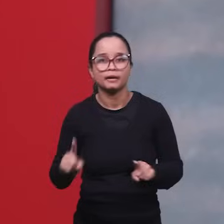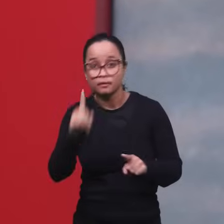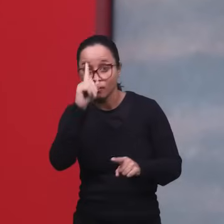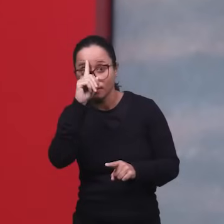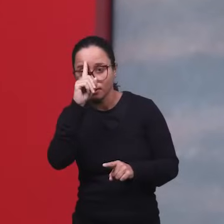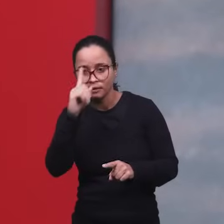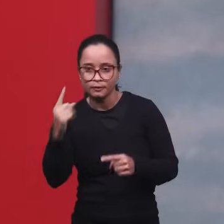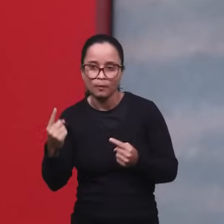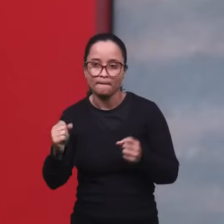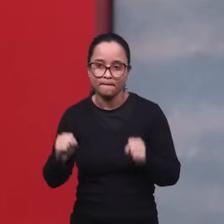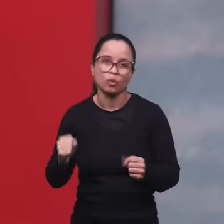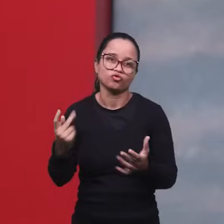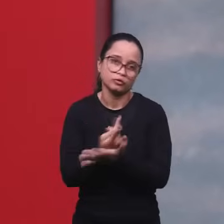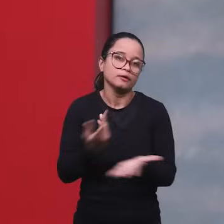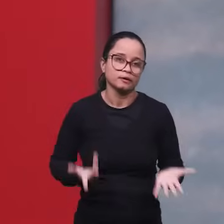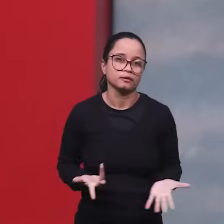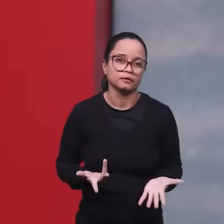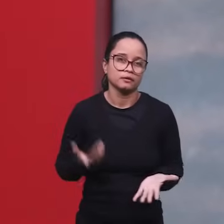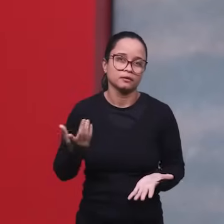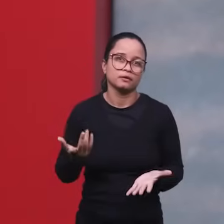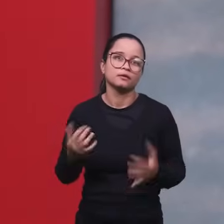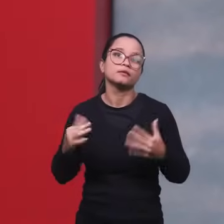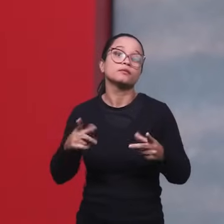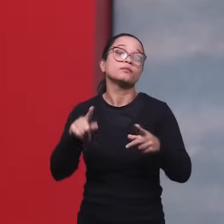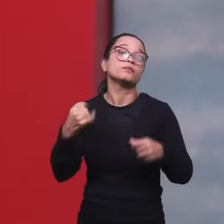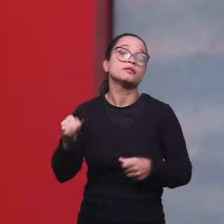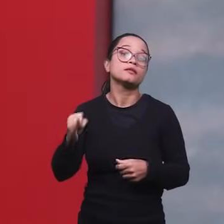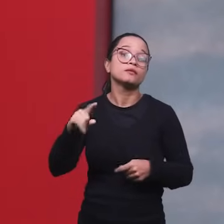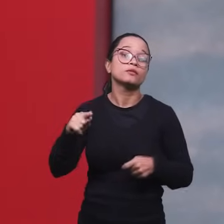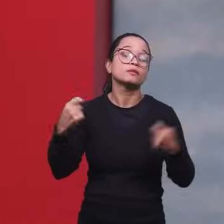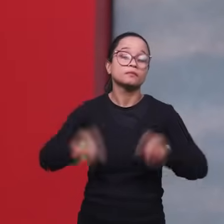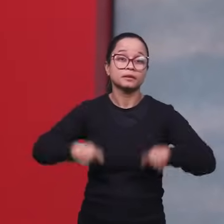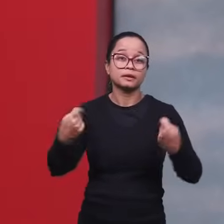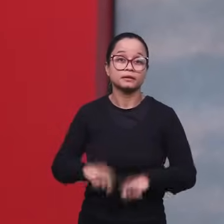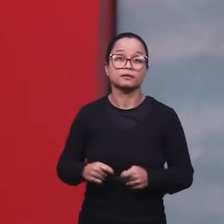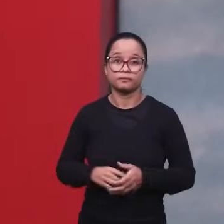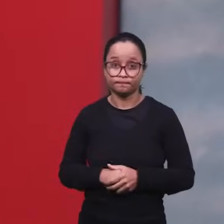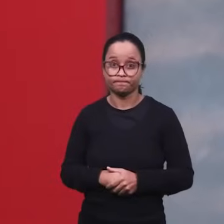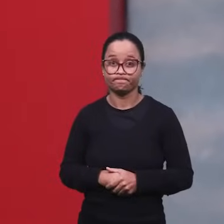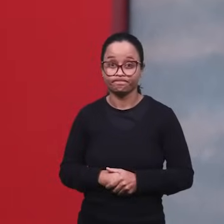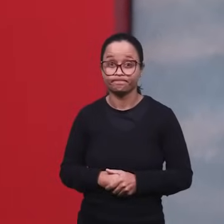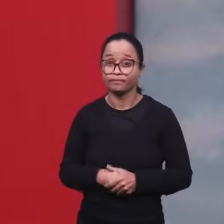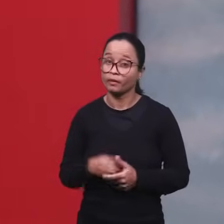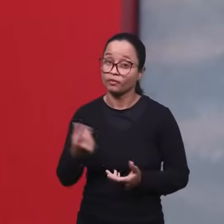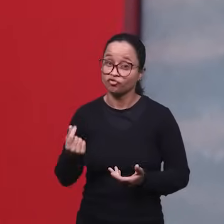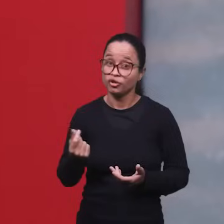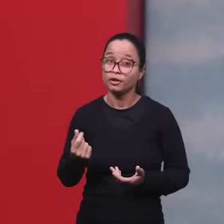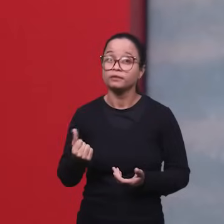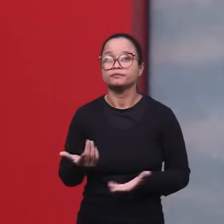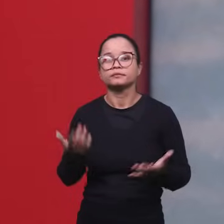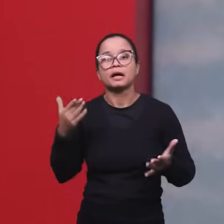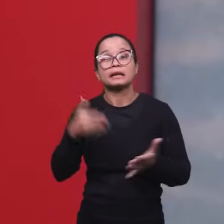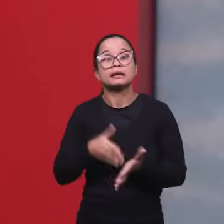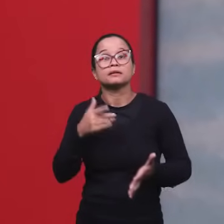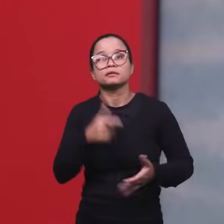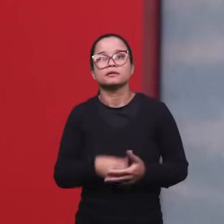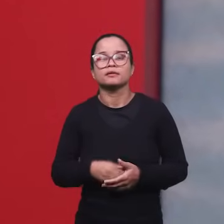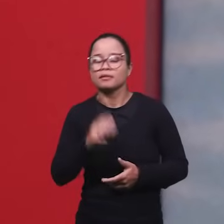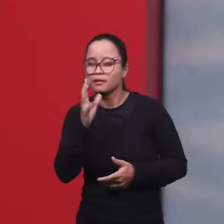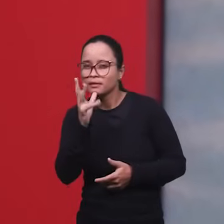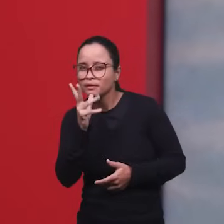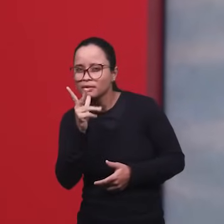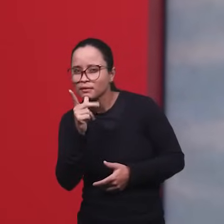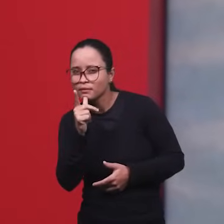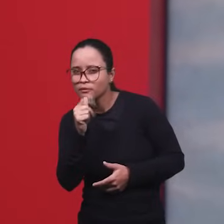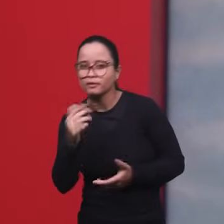que está dentro da normalidade e a gente precisa pensar. E se você precisar de um benefício até lá? E outra coisa, e se você demorar